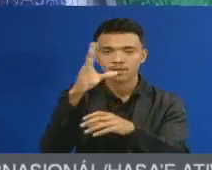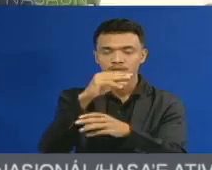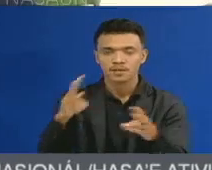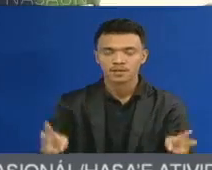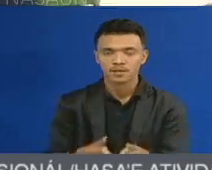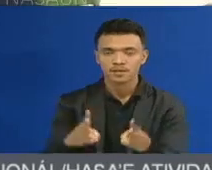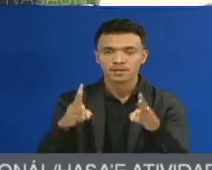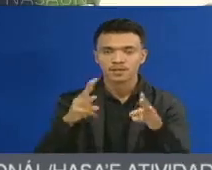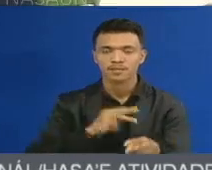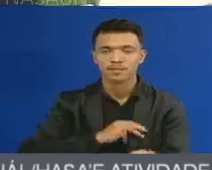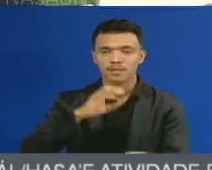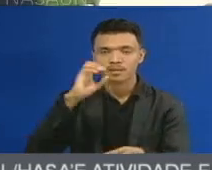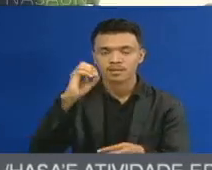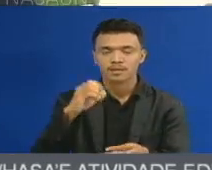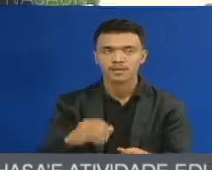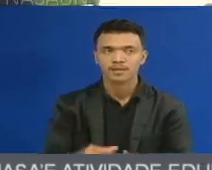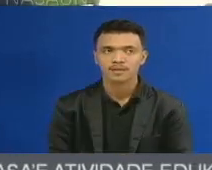Mitinaru.